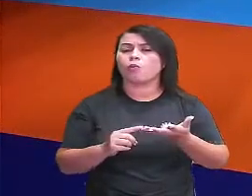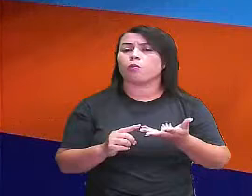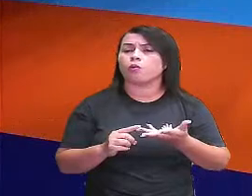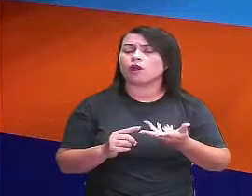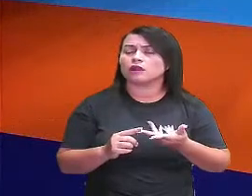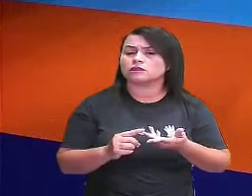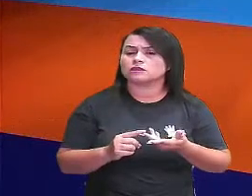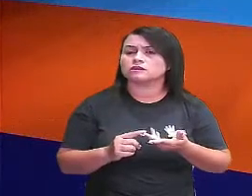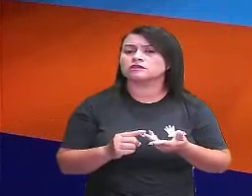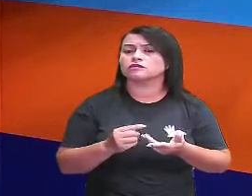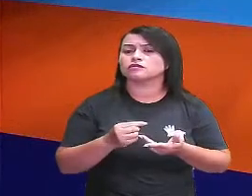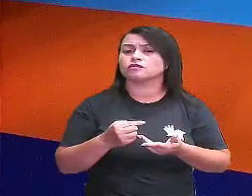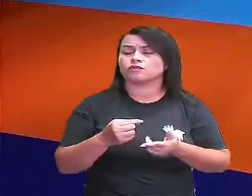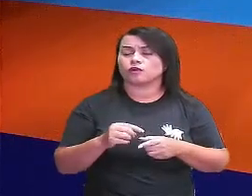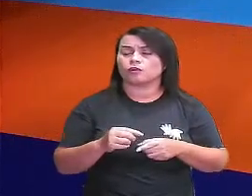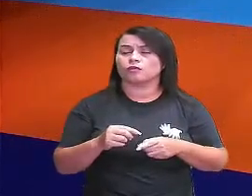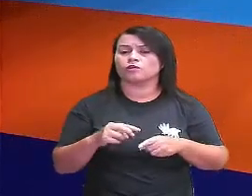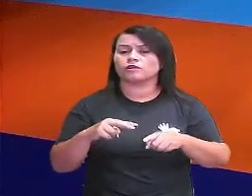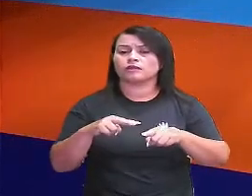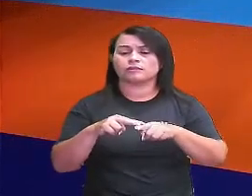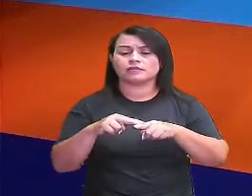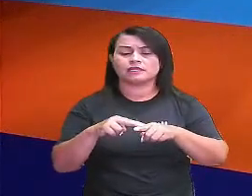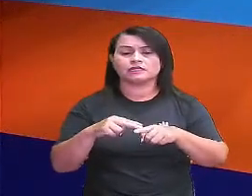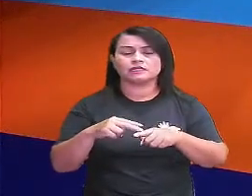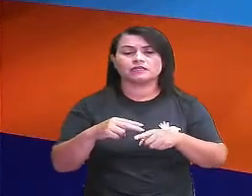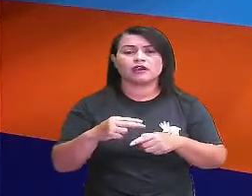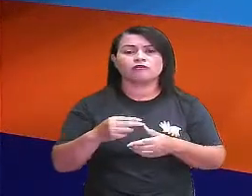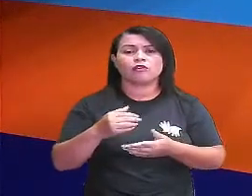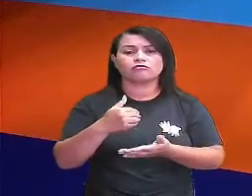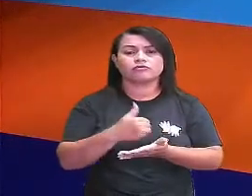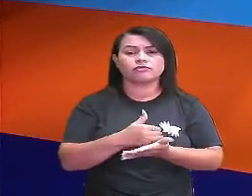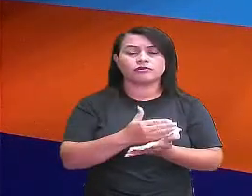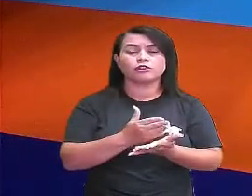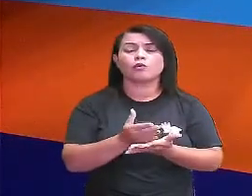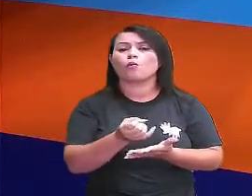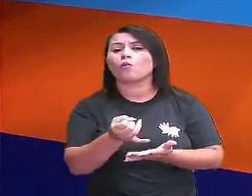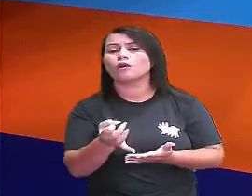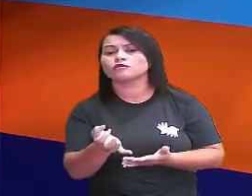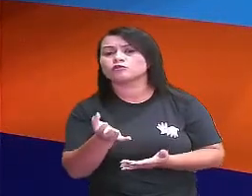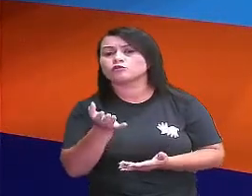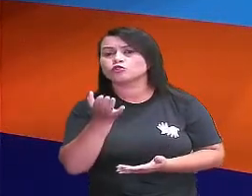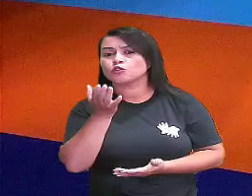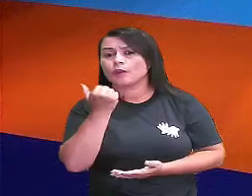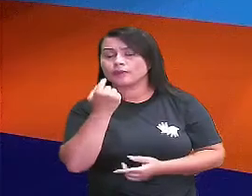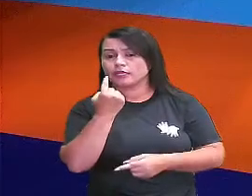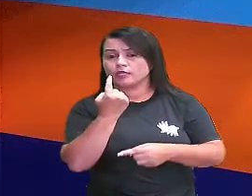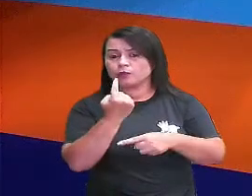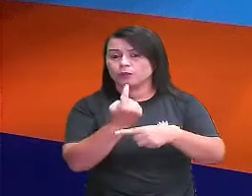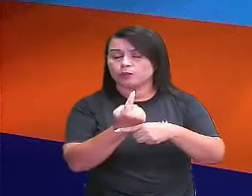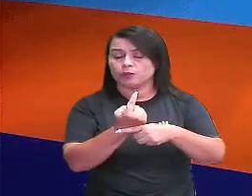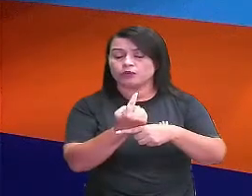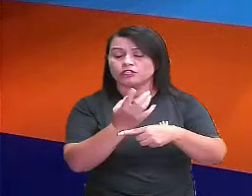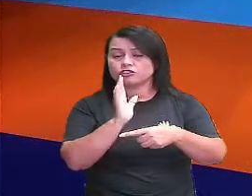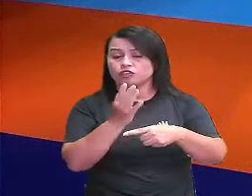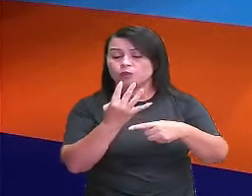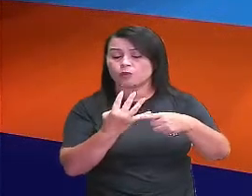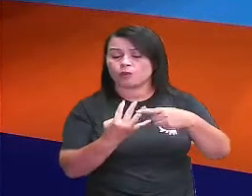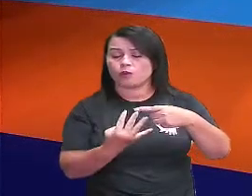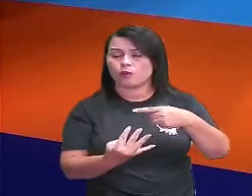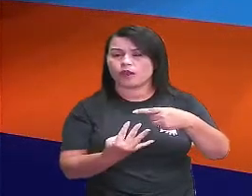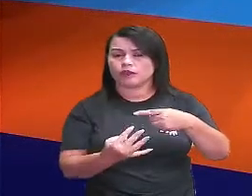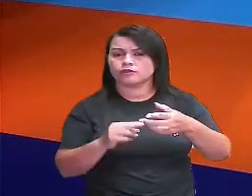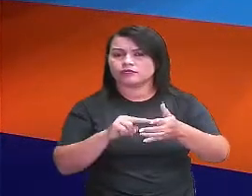da pizza, que foram tomadas, né? No caso, quantos foram consumidos. E já o número 4